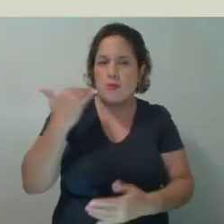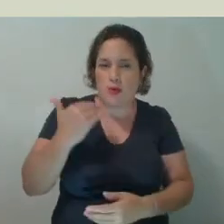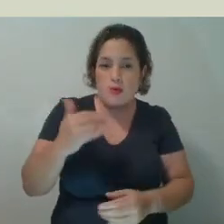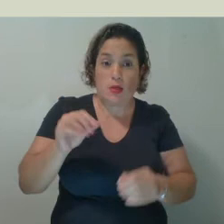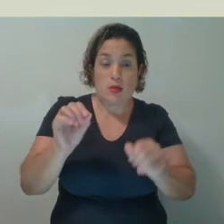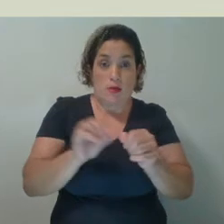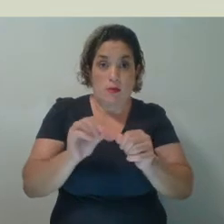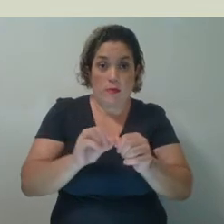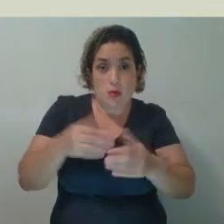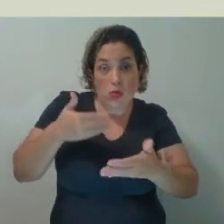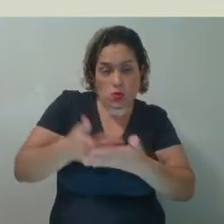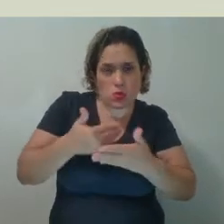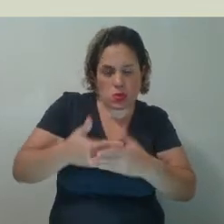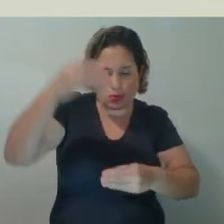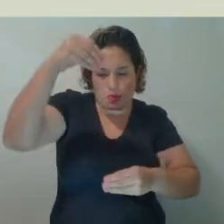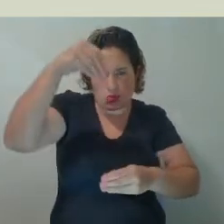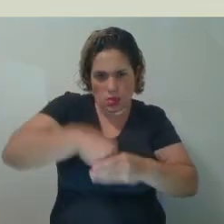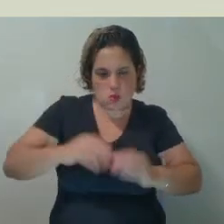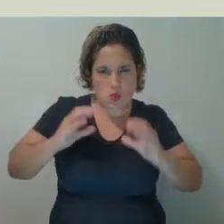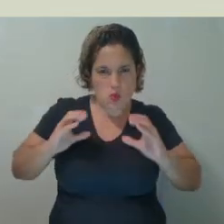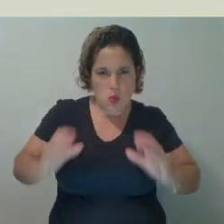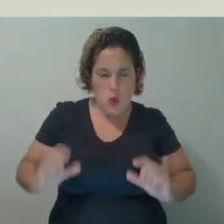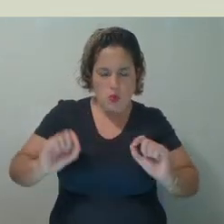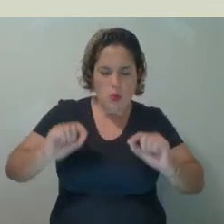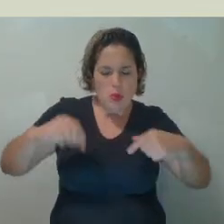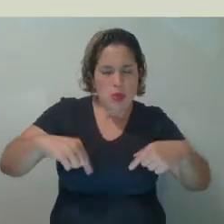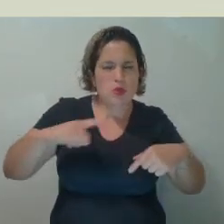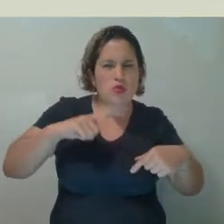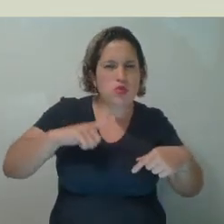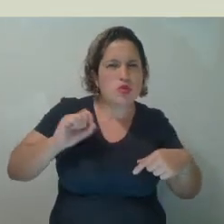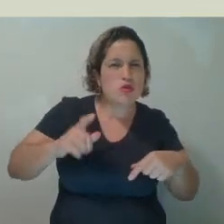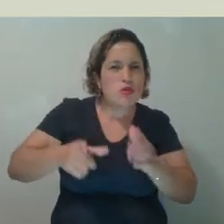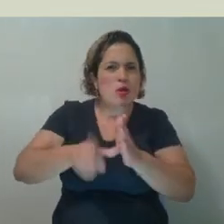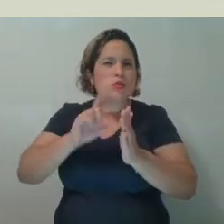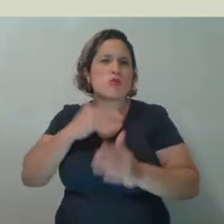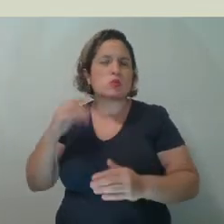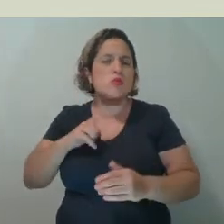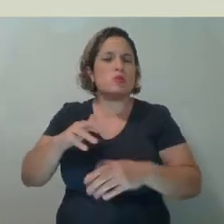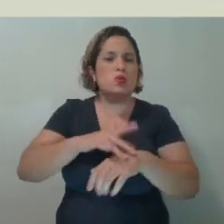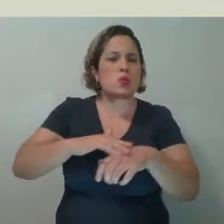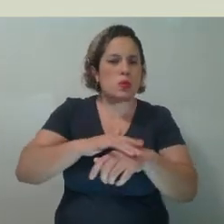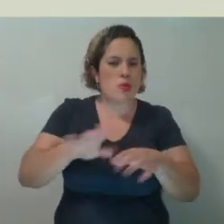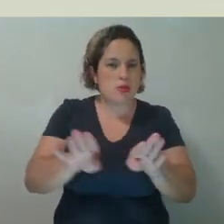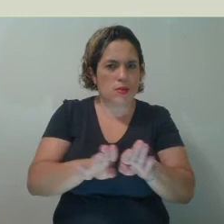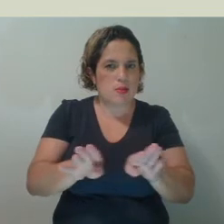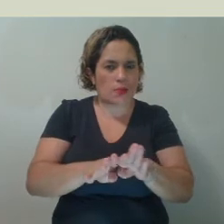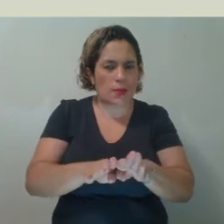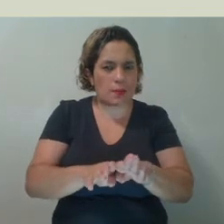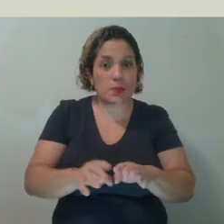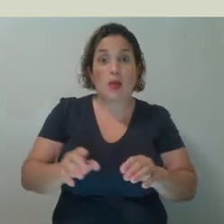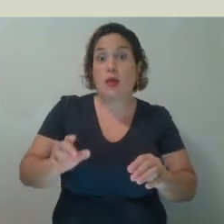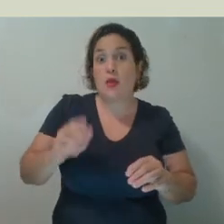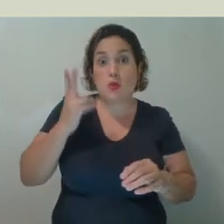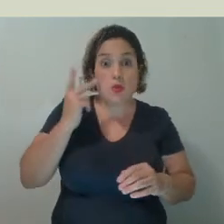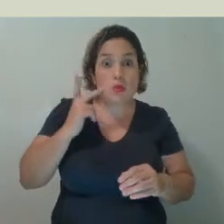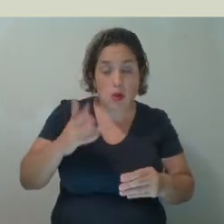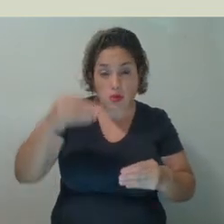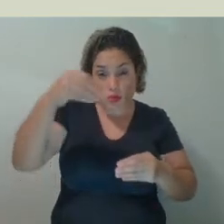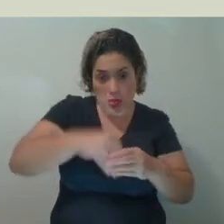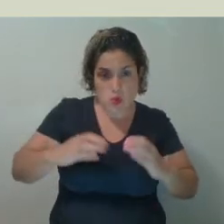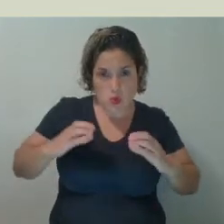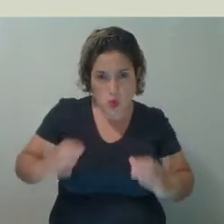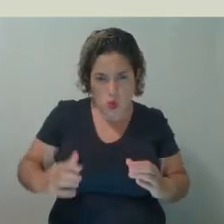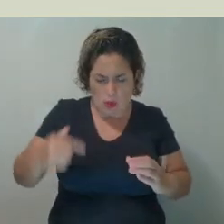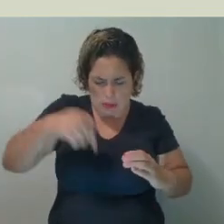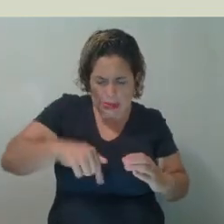órgãos internos também foram avaliados e analisados sobre possíveis doenças pré-existentes. Na maioria dos casos, os órgãos internos e partes do corpo